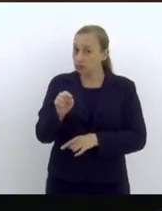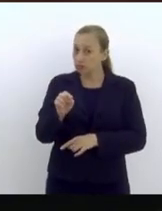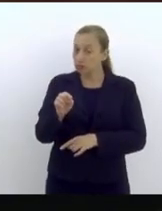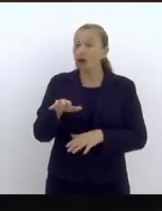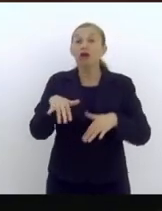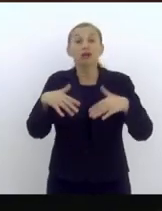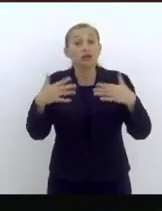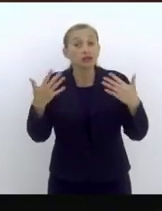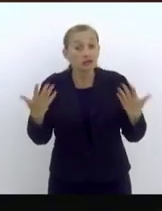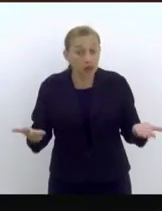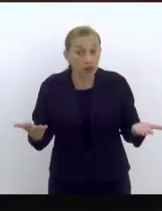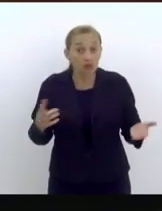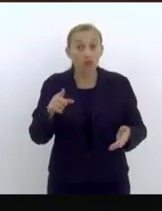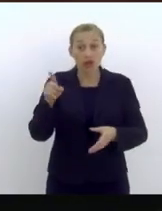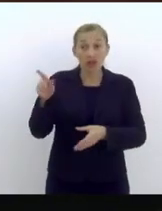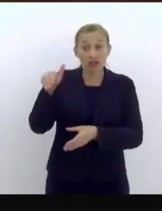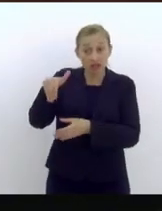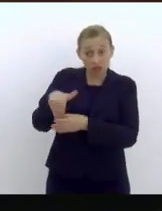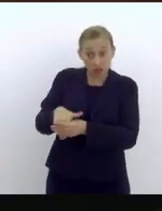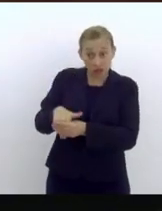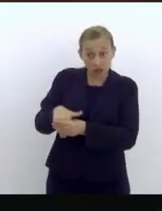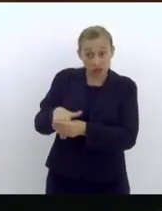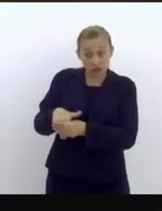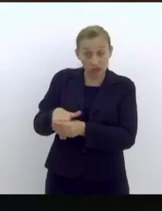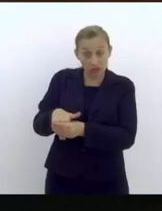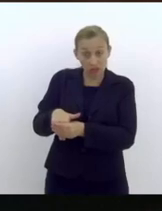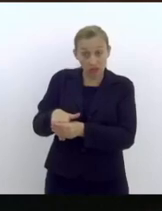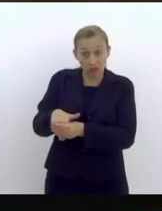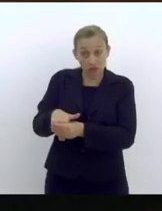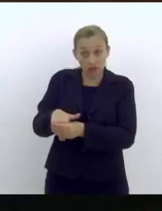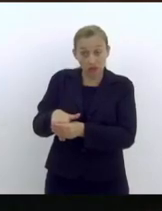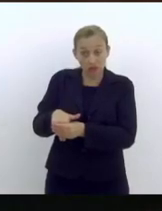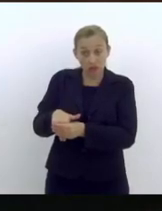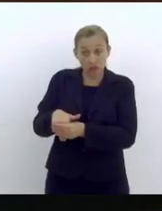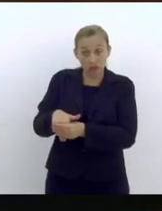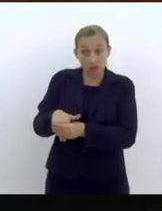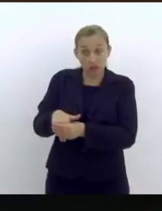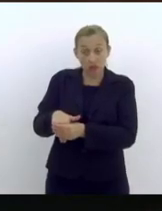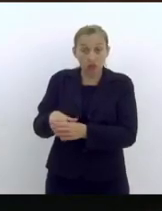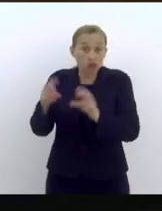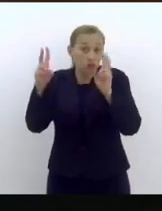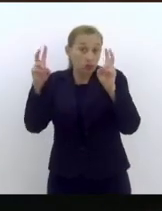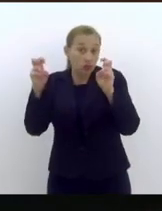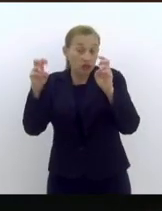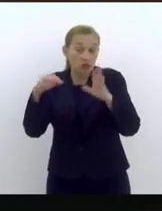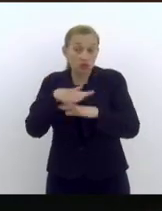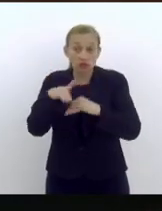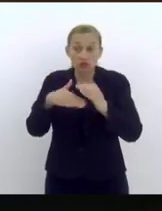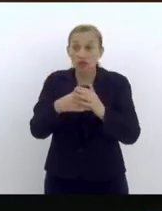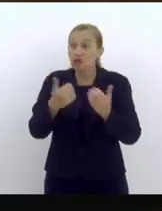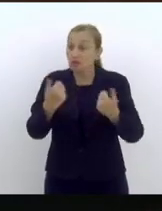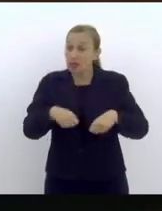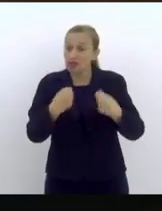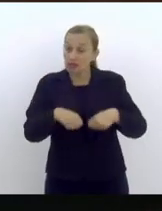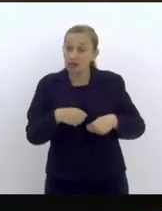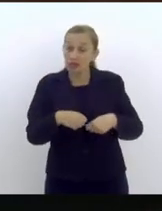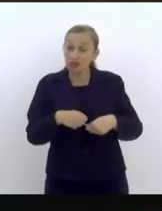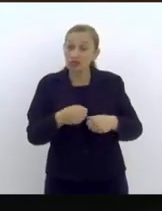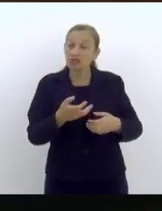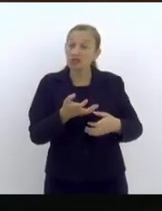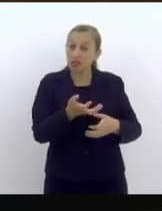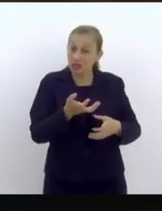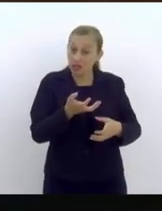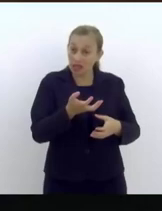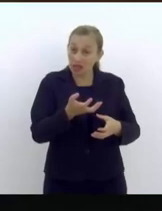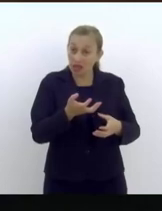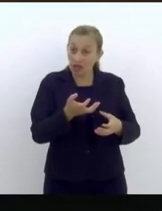então ele tá voltando no mérito da matéria tem que voltar favorável Se ele quiser ele